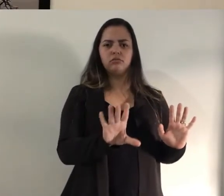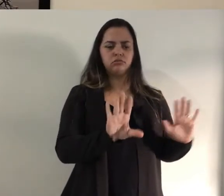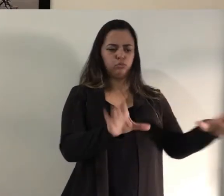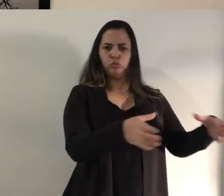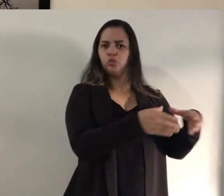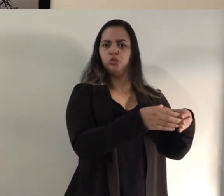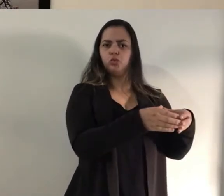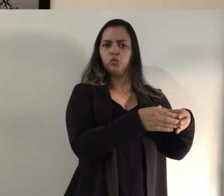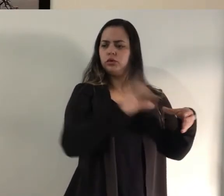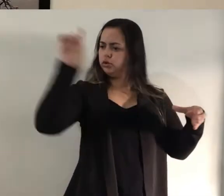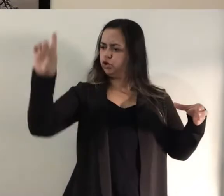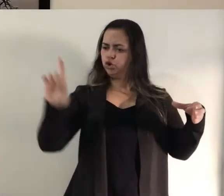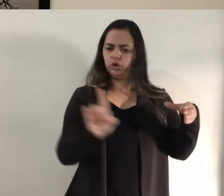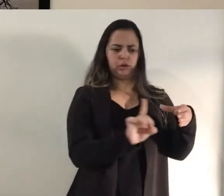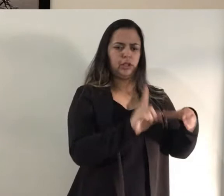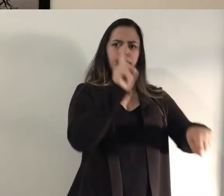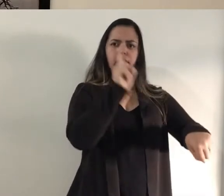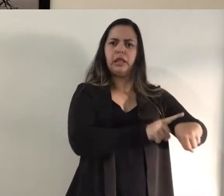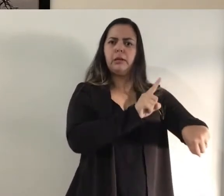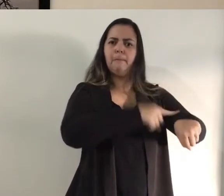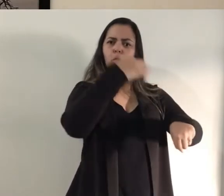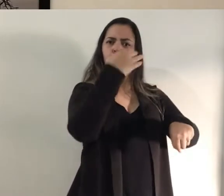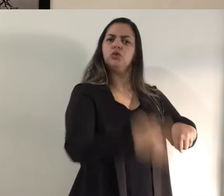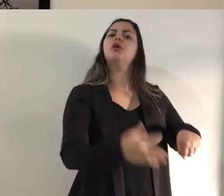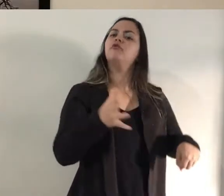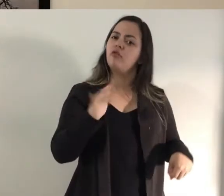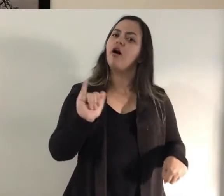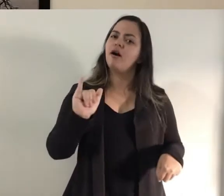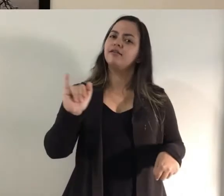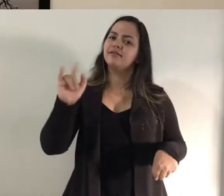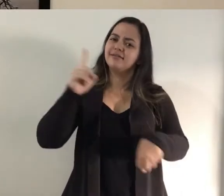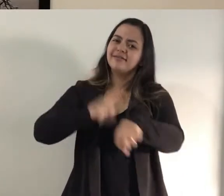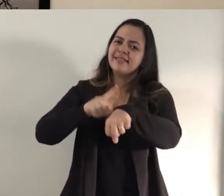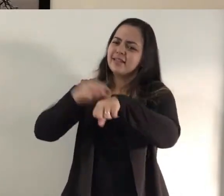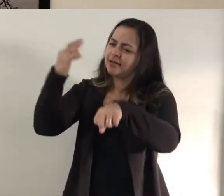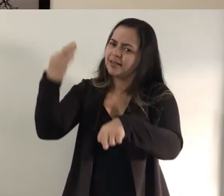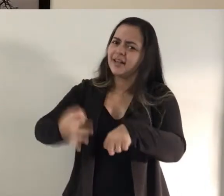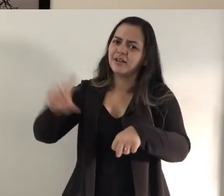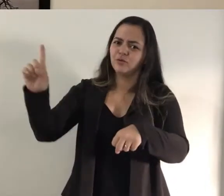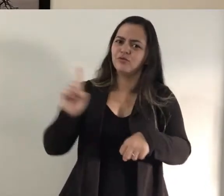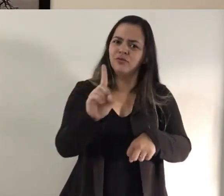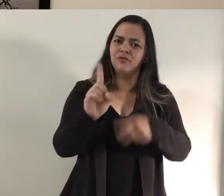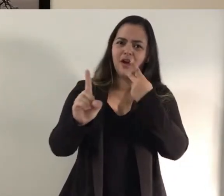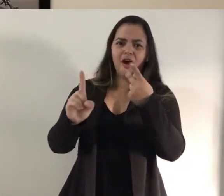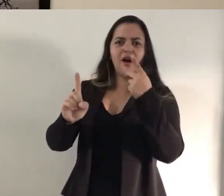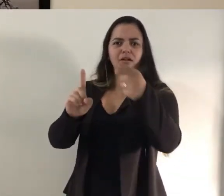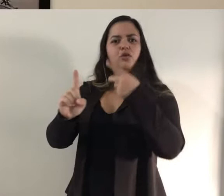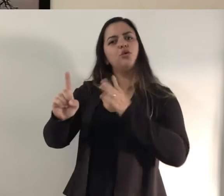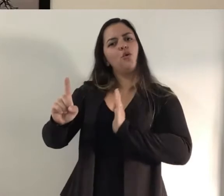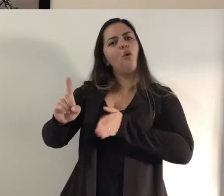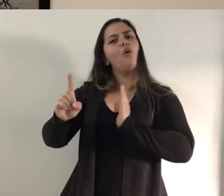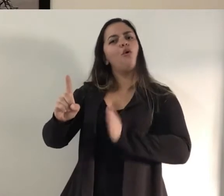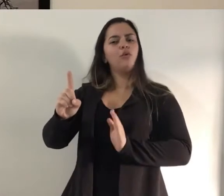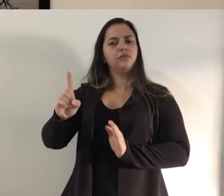certa o Senhor vai chegar, na hora certa o Senhor vai ministrar o nosso coração, na hora certa o Senhor vai dar uma direção